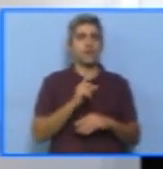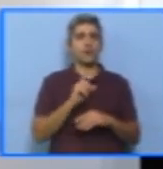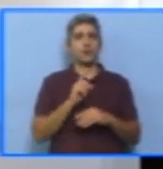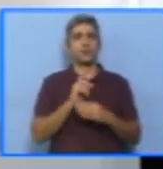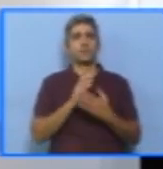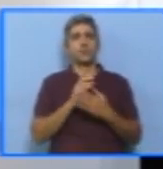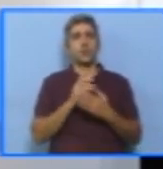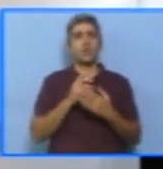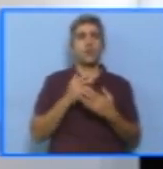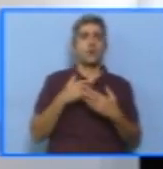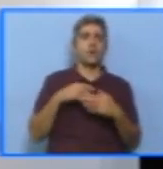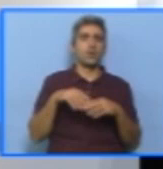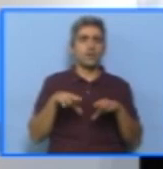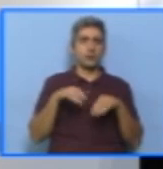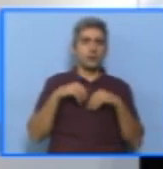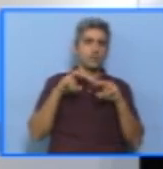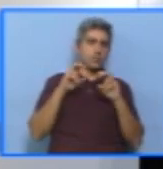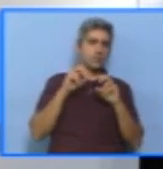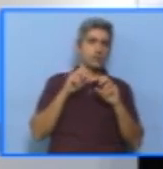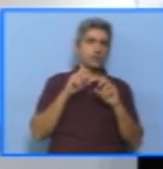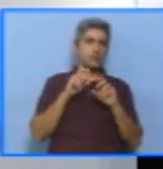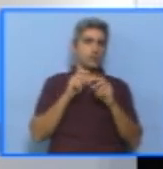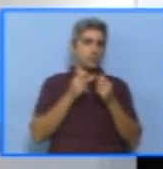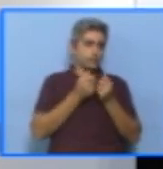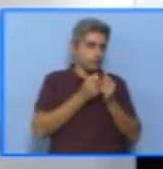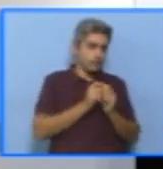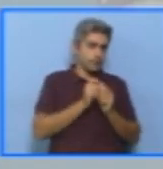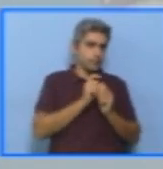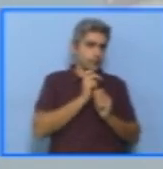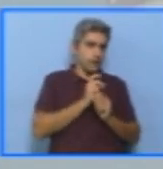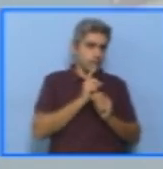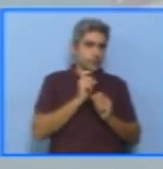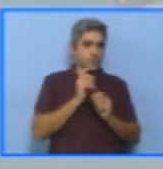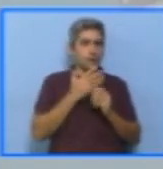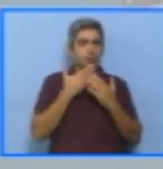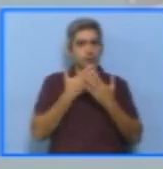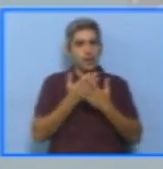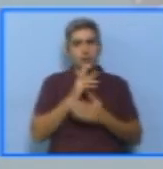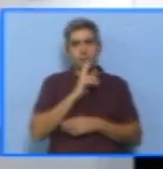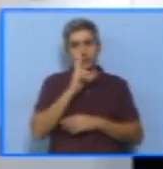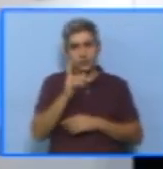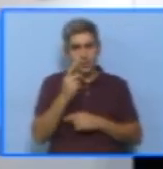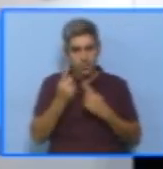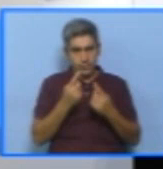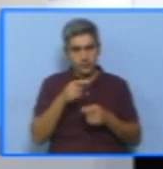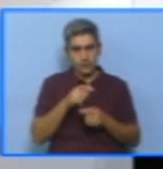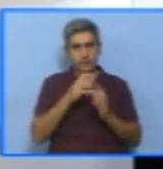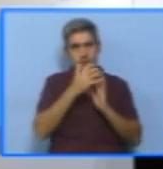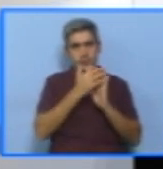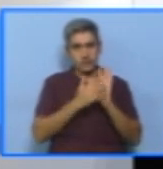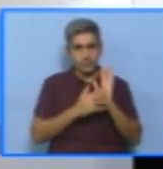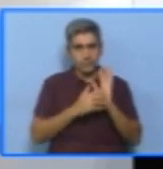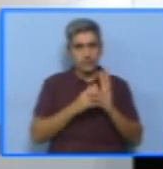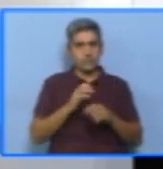apenas acolher e refugiar-se no acolhimento. É preciso dar alguma resposta. E este texto do Evangelho, porque é